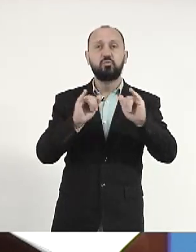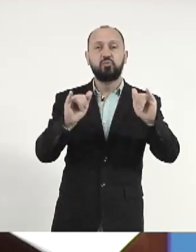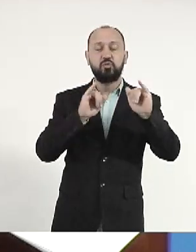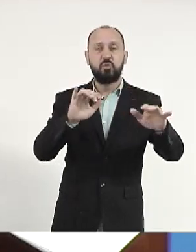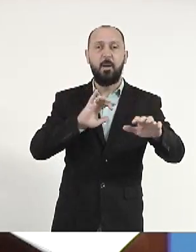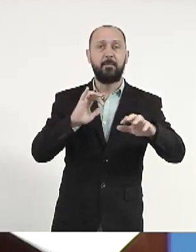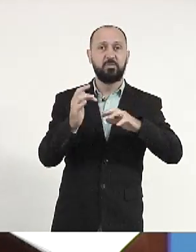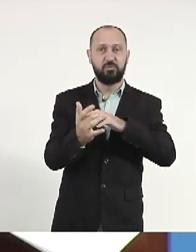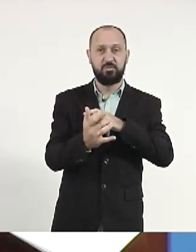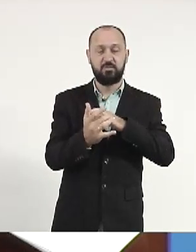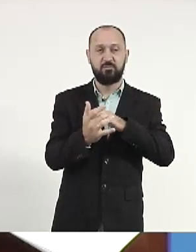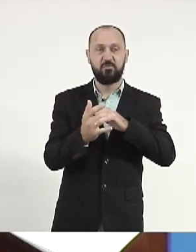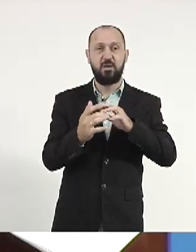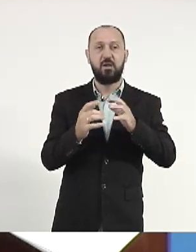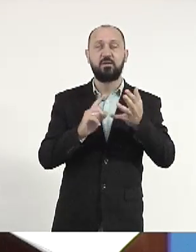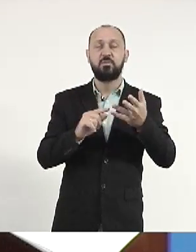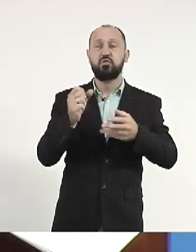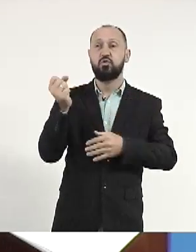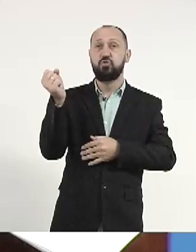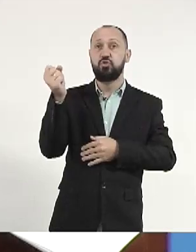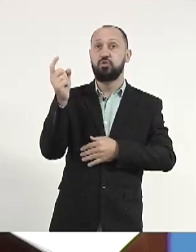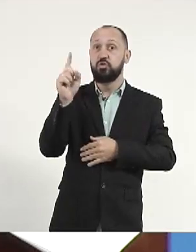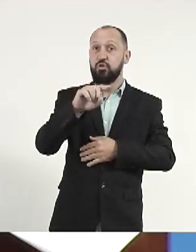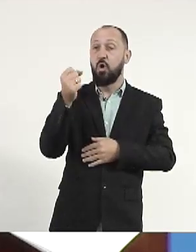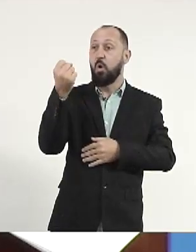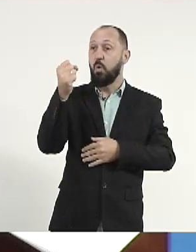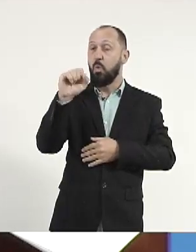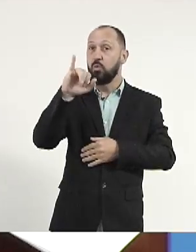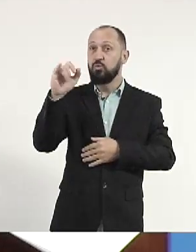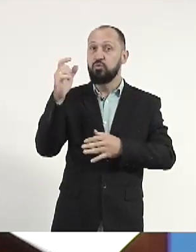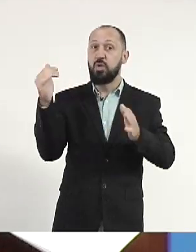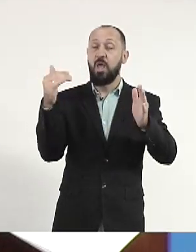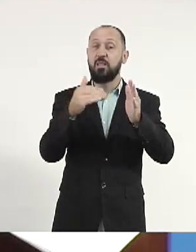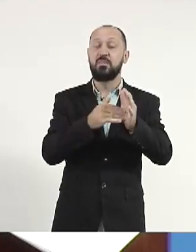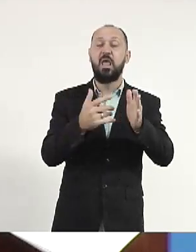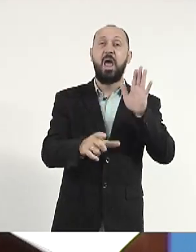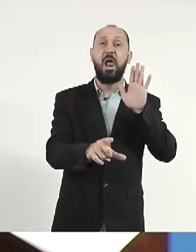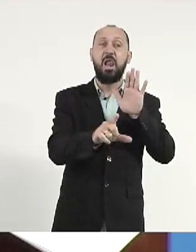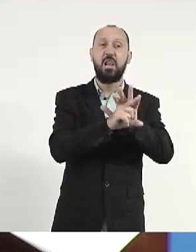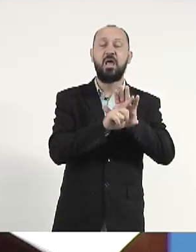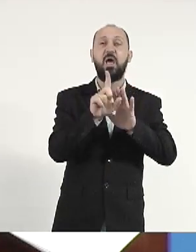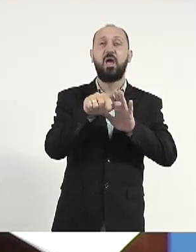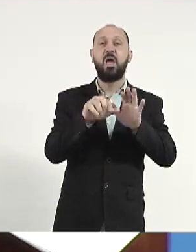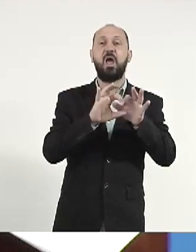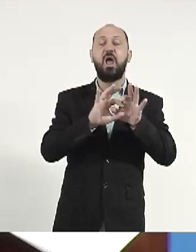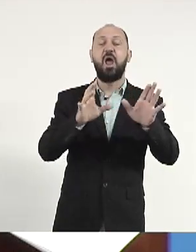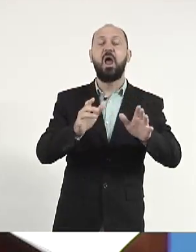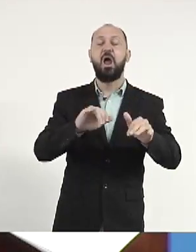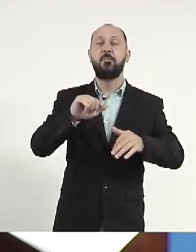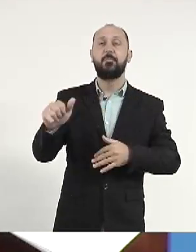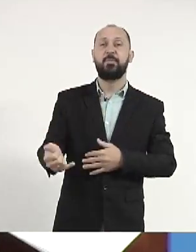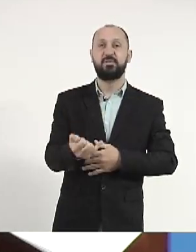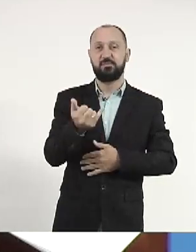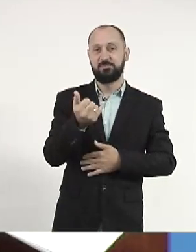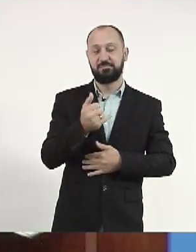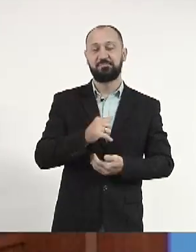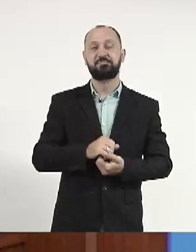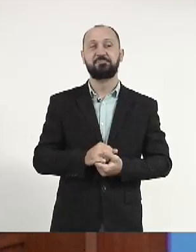mídias sociais, entre 8 de janeiro e a data de entrada em vigor da lei, seriam beneficiados.